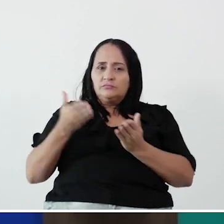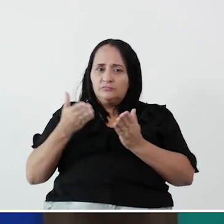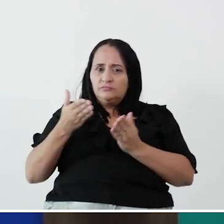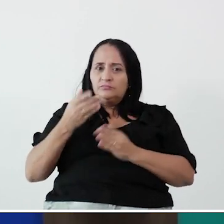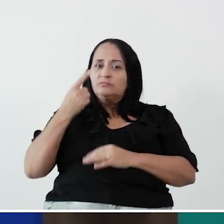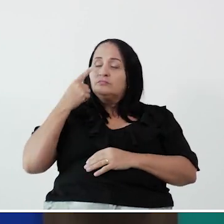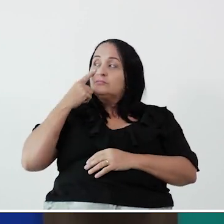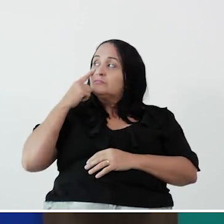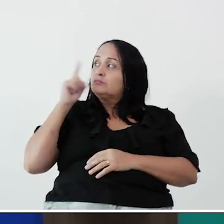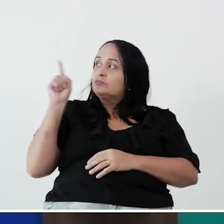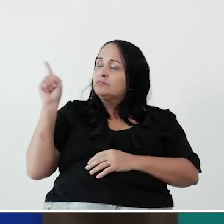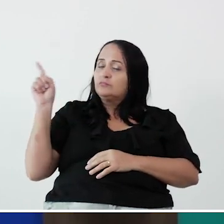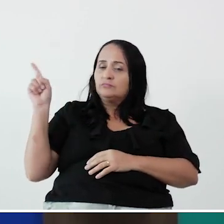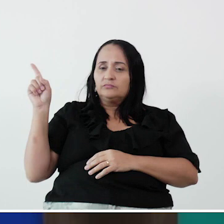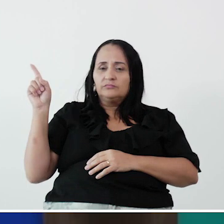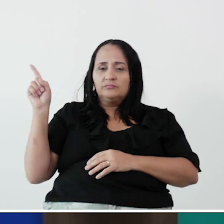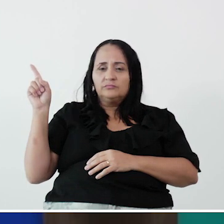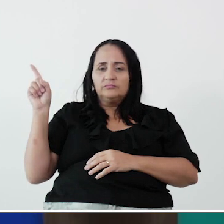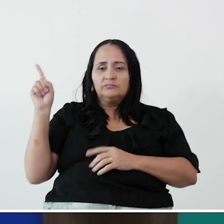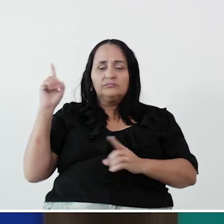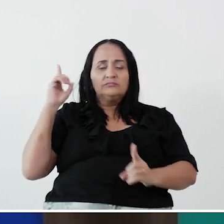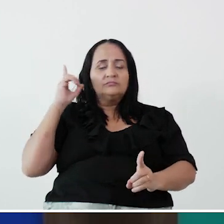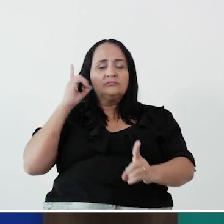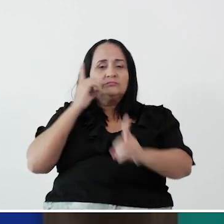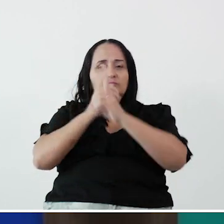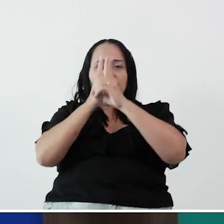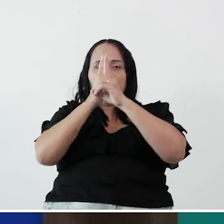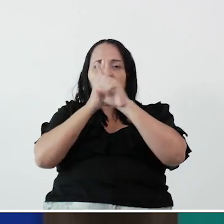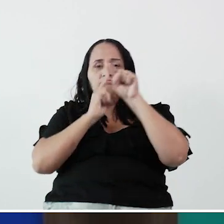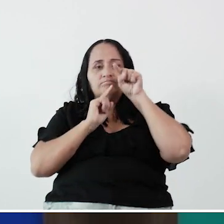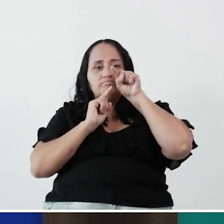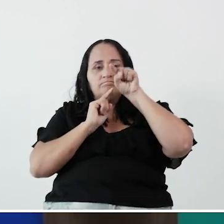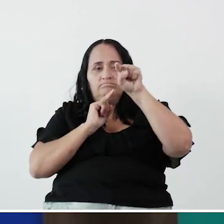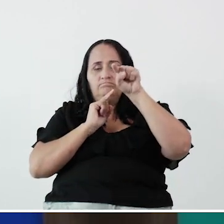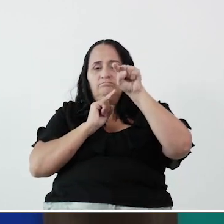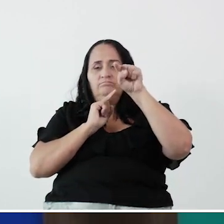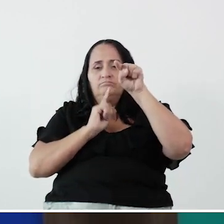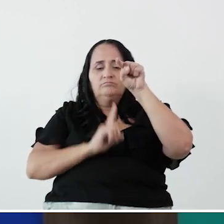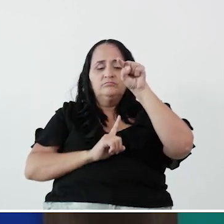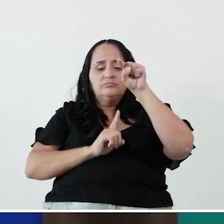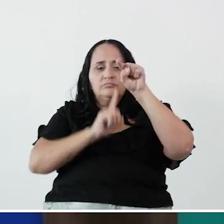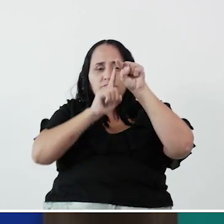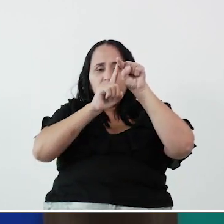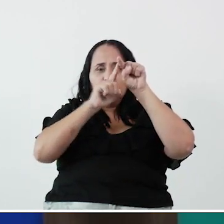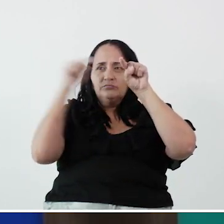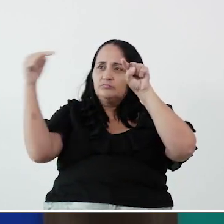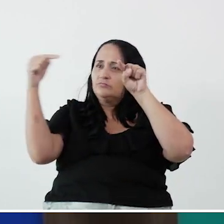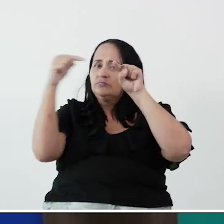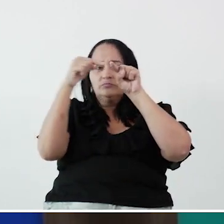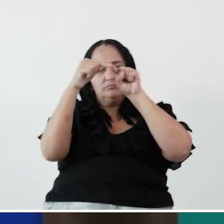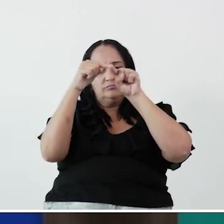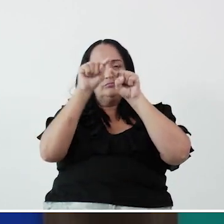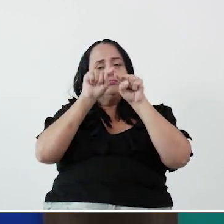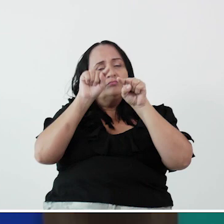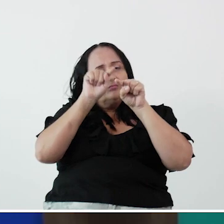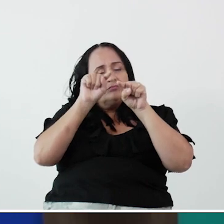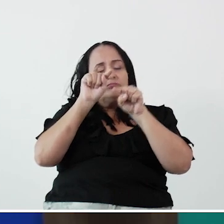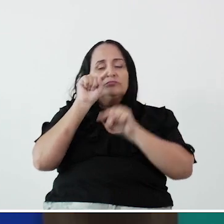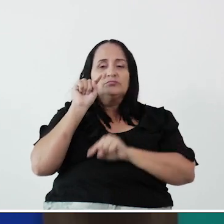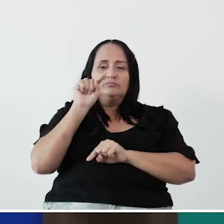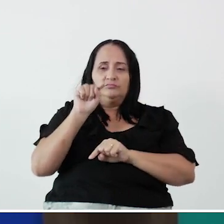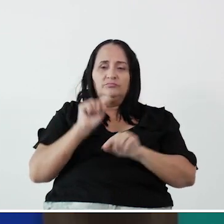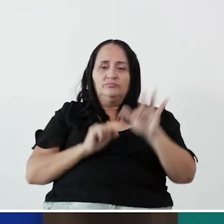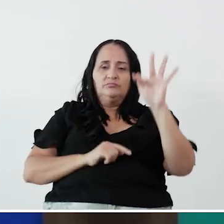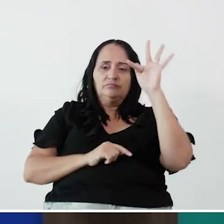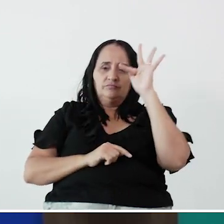telinha. Olha aqui, ó. No encontro, eu tenho o ponto F de coordenadas